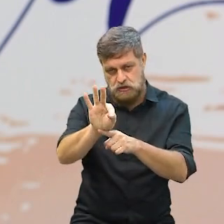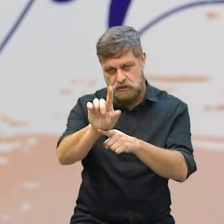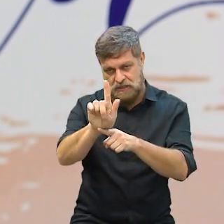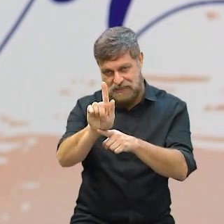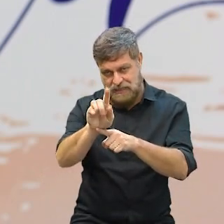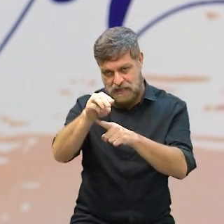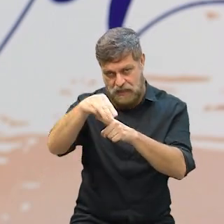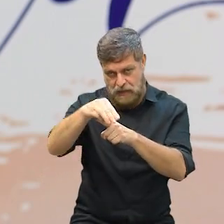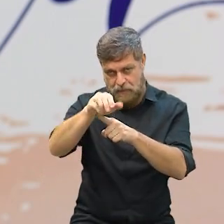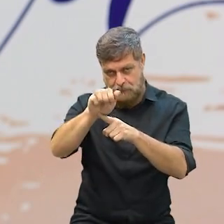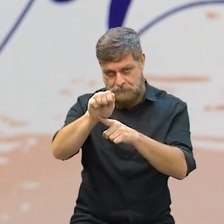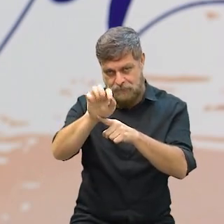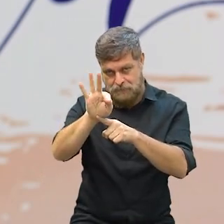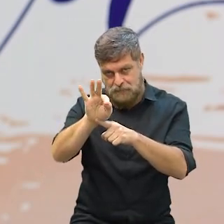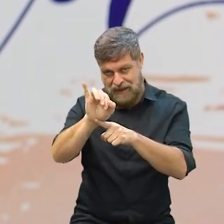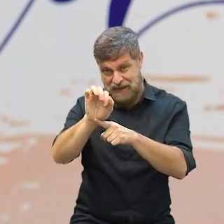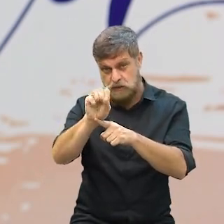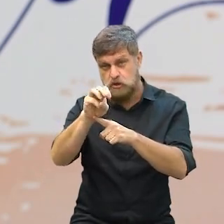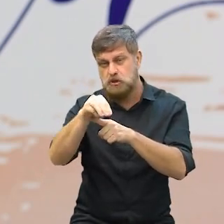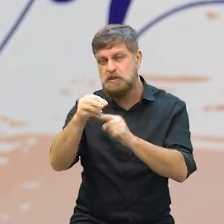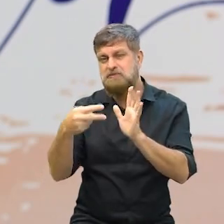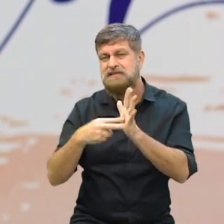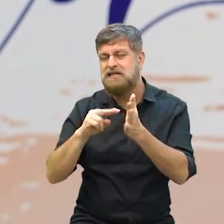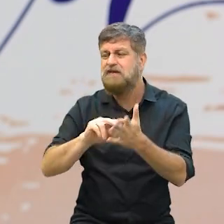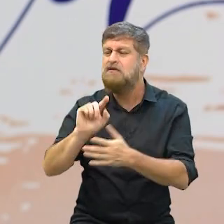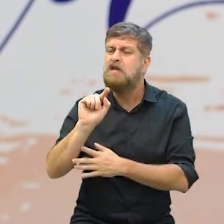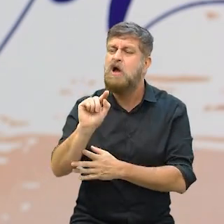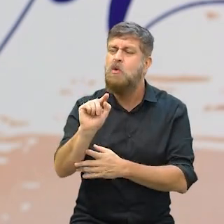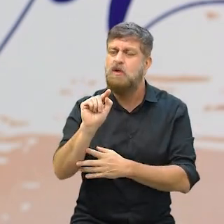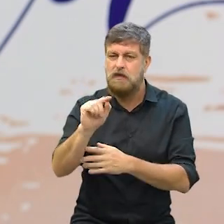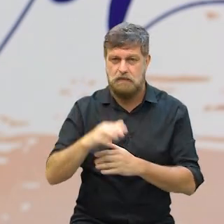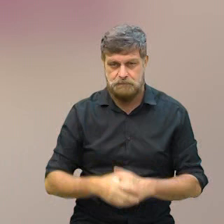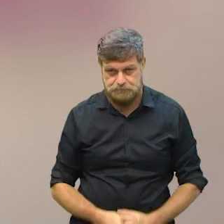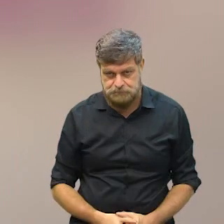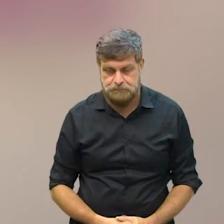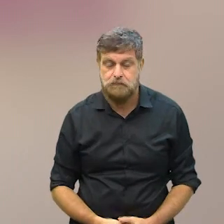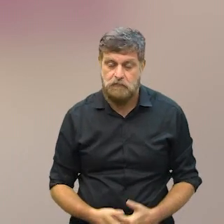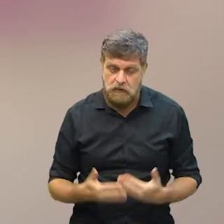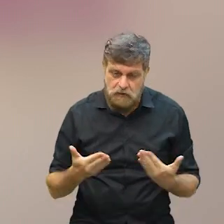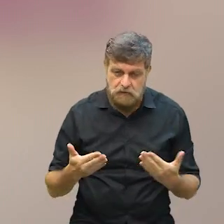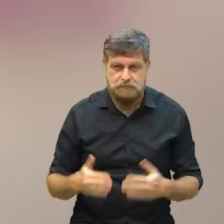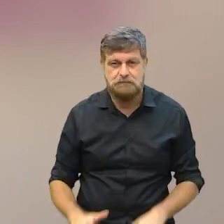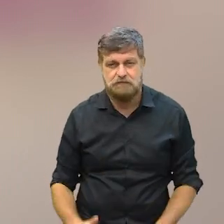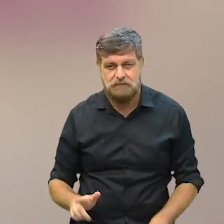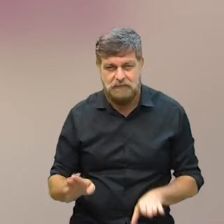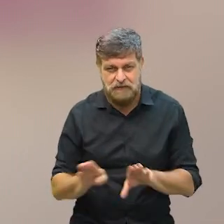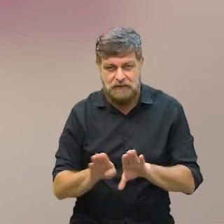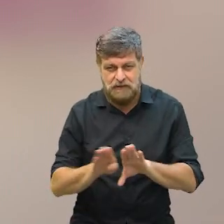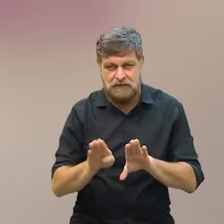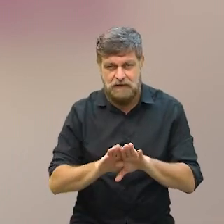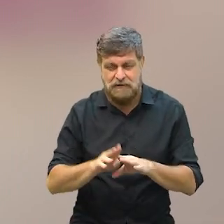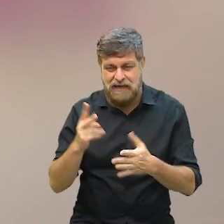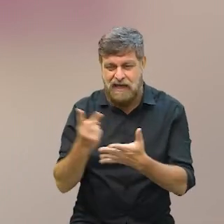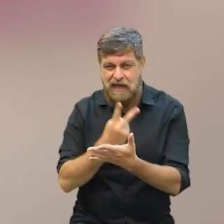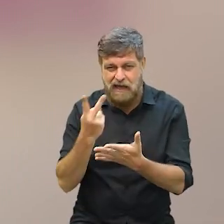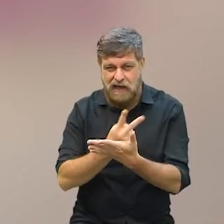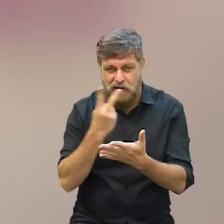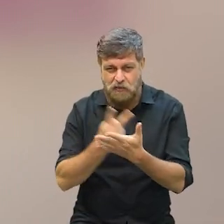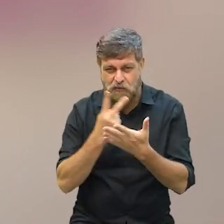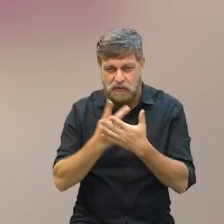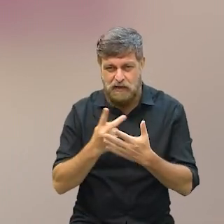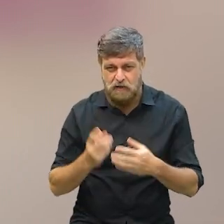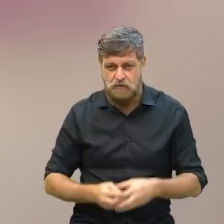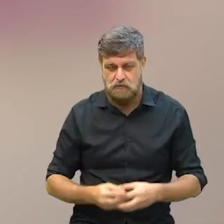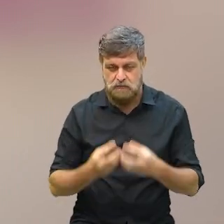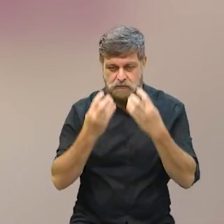também, o que que ele é? Também é bastante comum? Então, o astigmatismo já é um erro